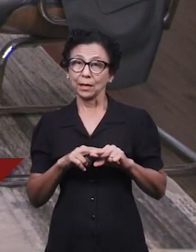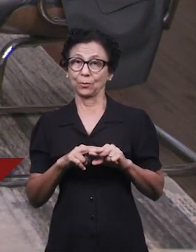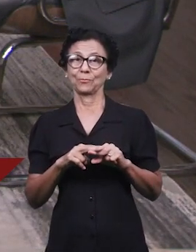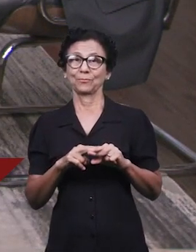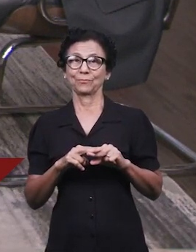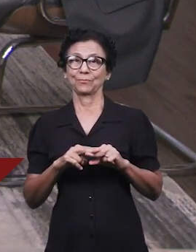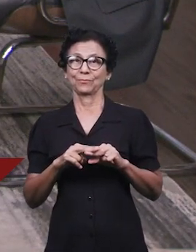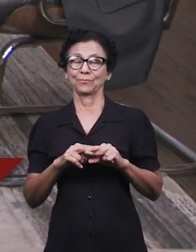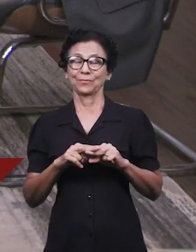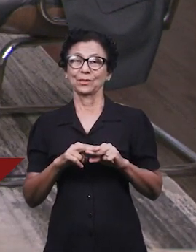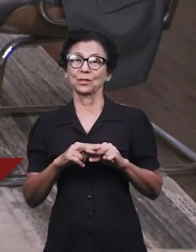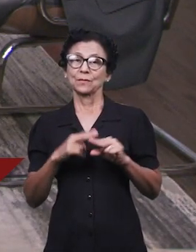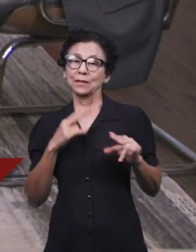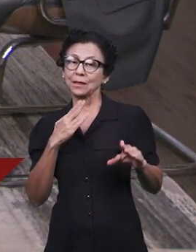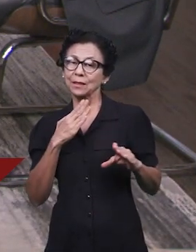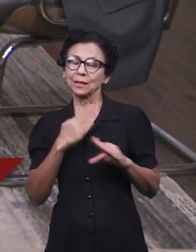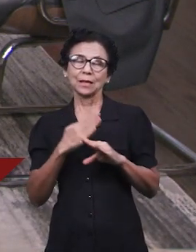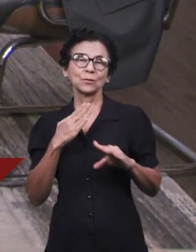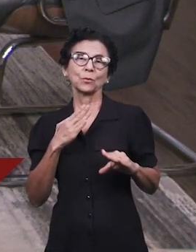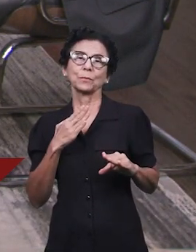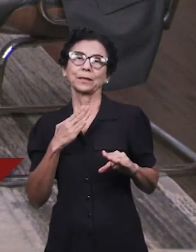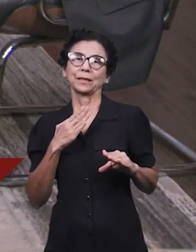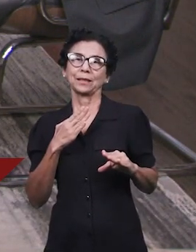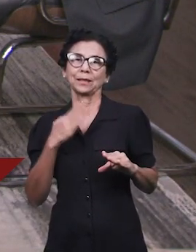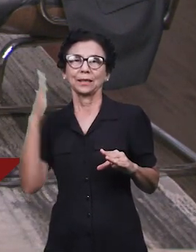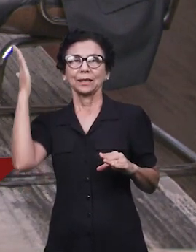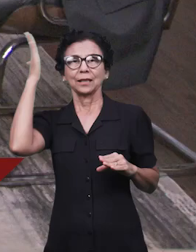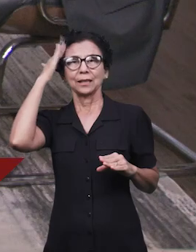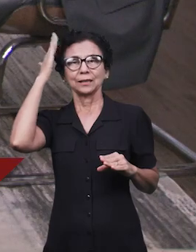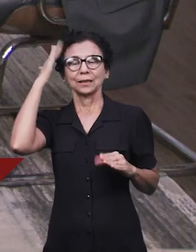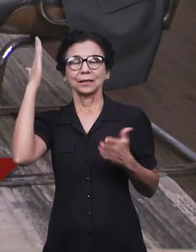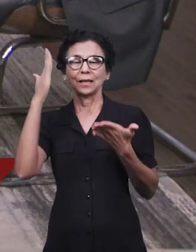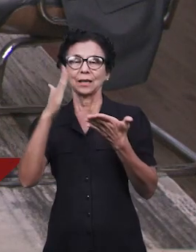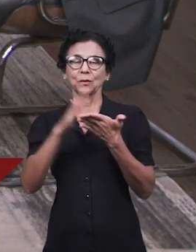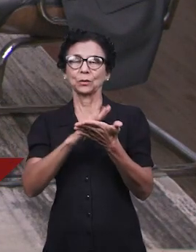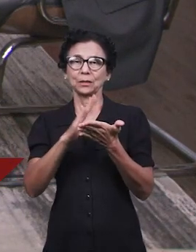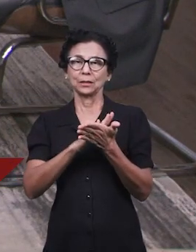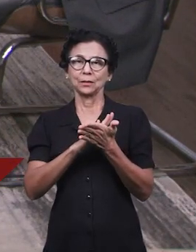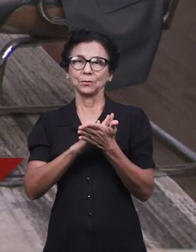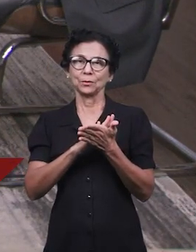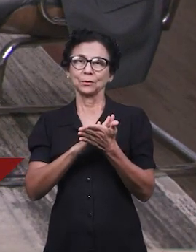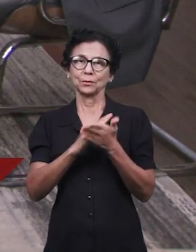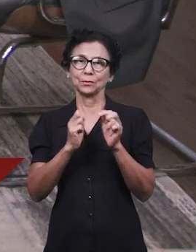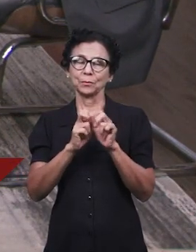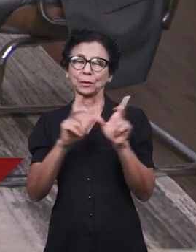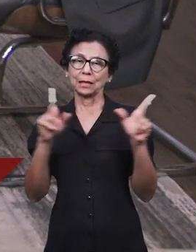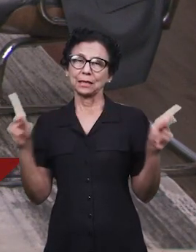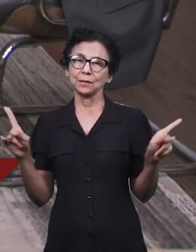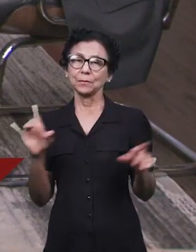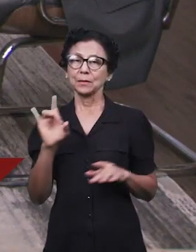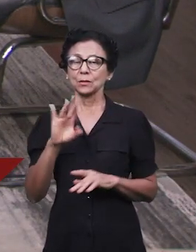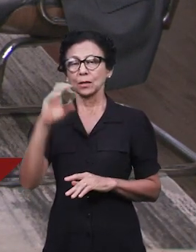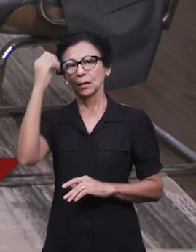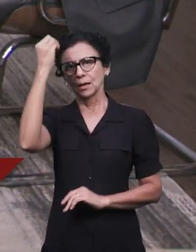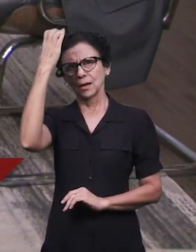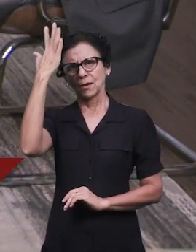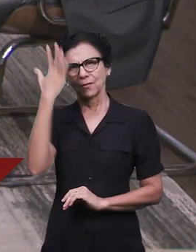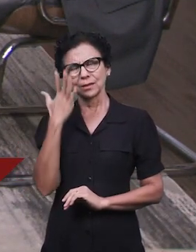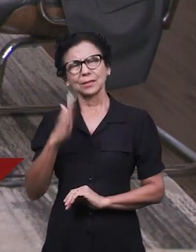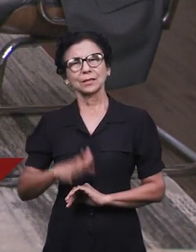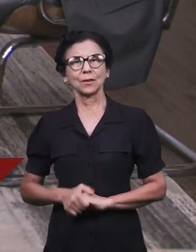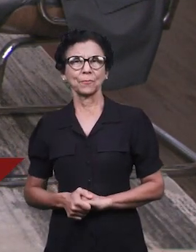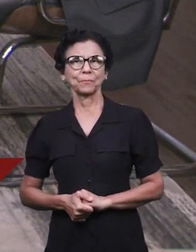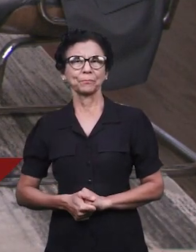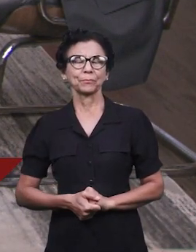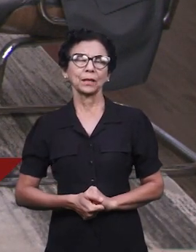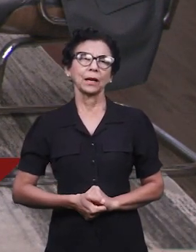consigamos entender, alcançar e não interpretar, pelo que você falou, Gilson, aquilo que está no